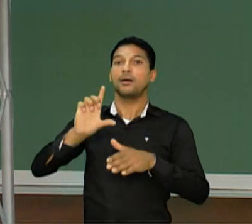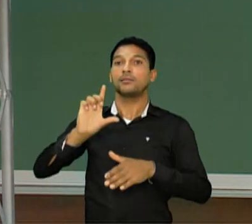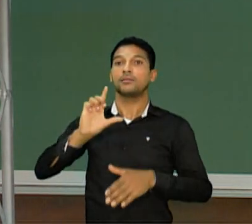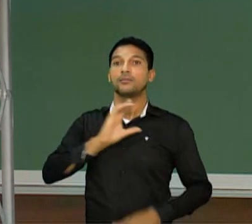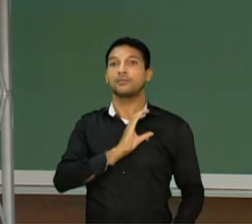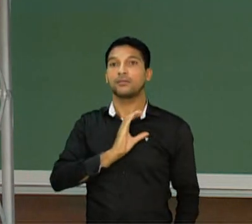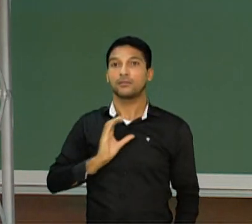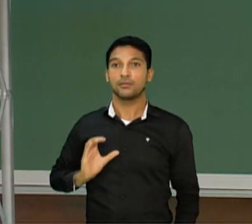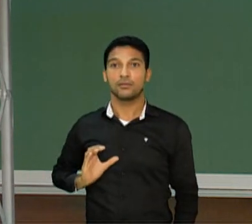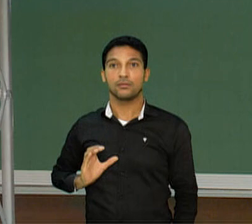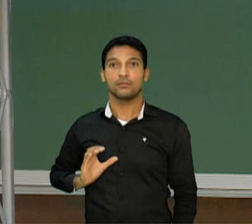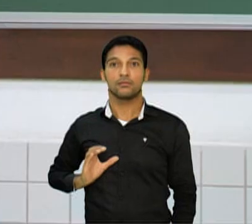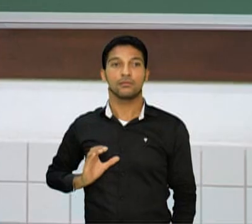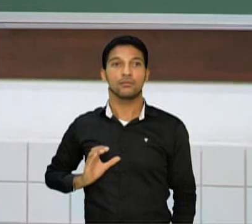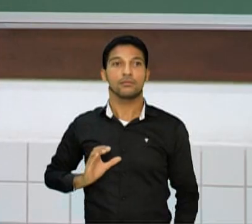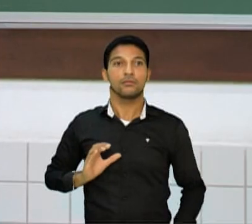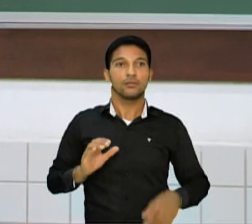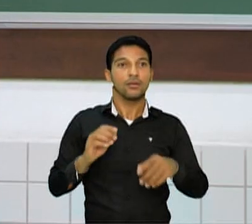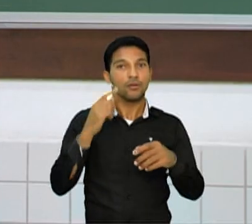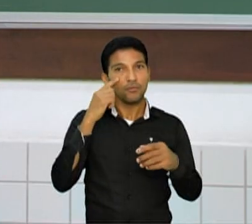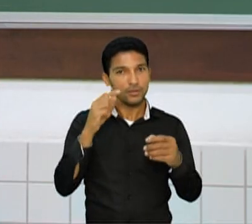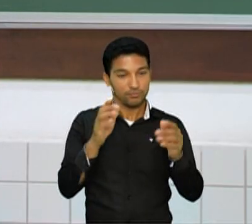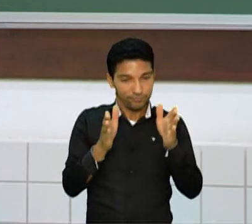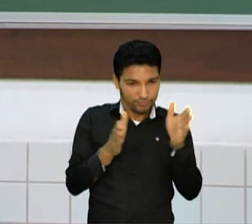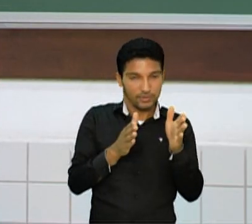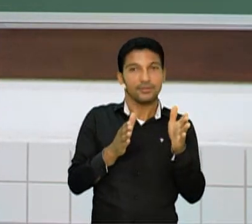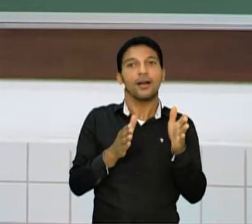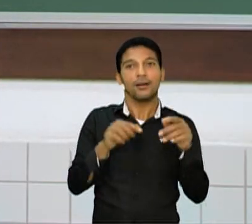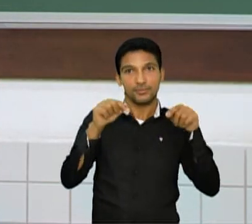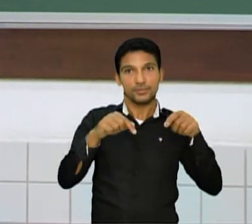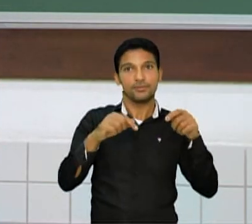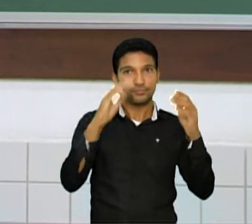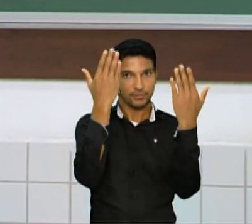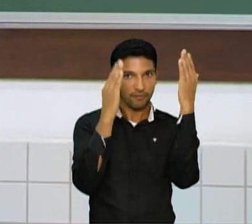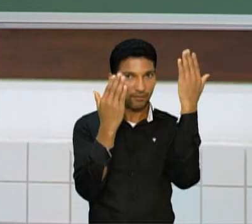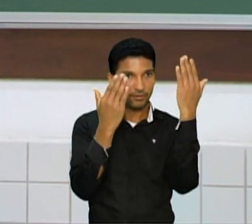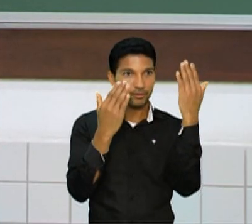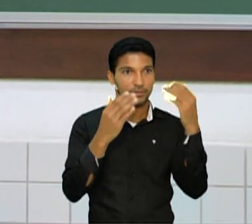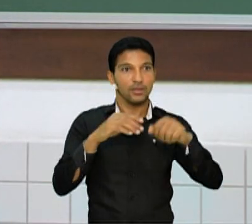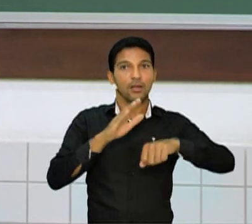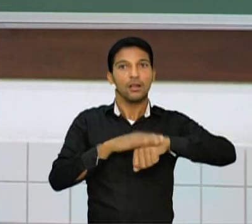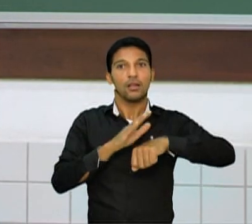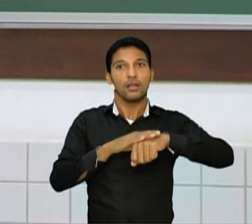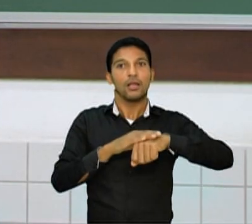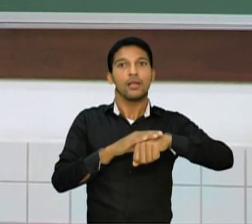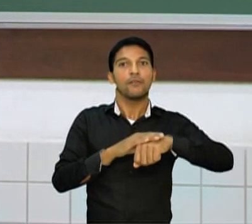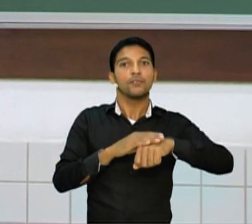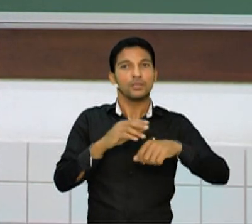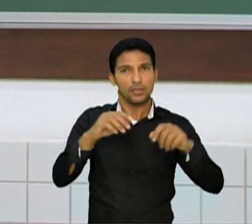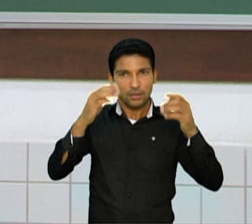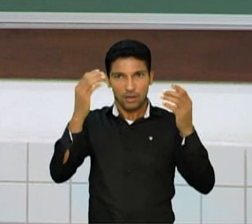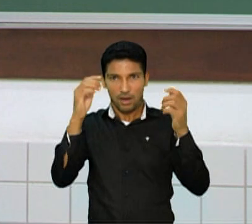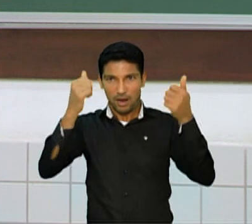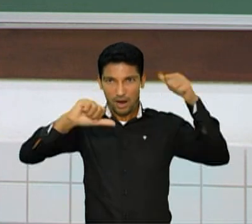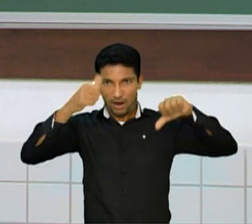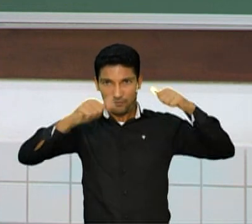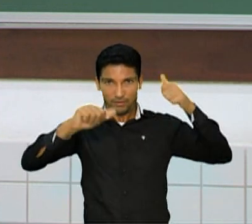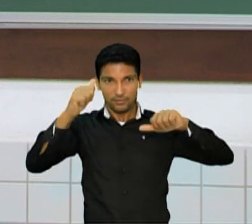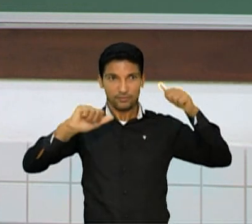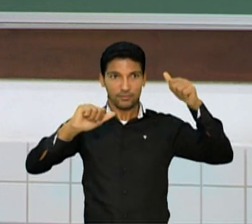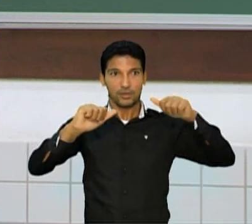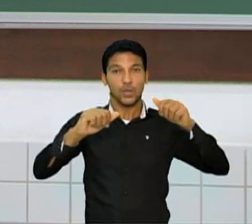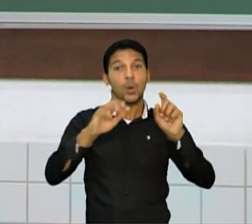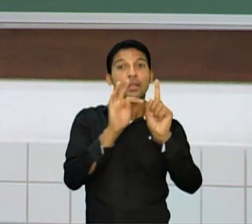é a margem a ser analisada. Dentro disso, é aqui que ele quer que você faça a análise, desta parte